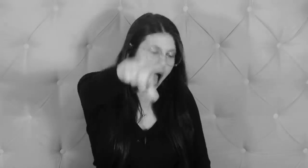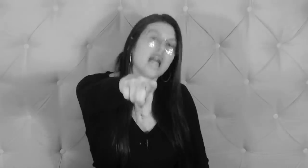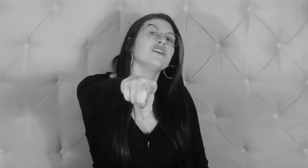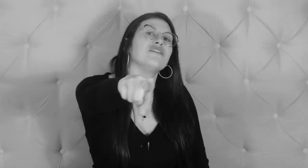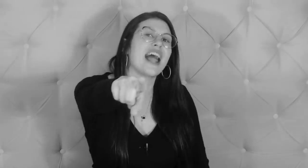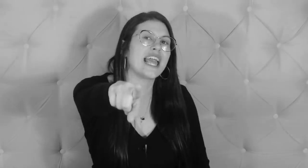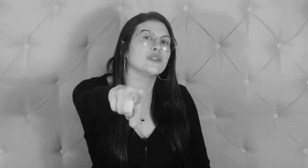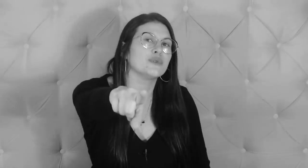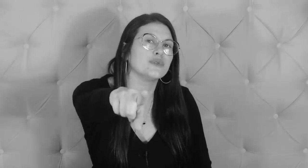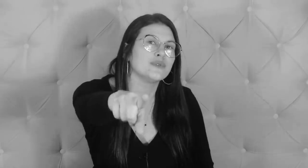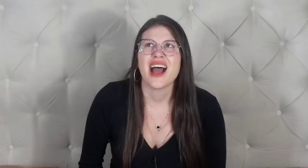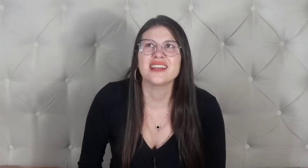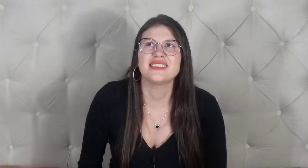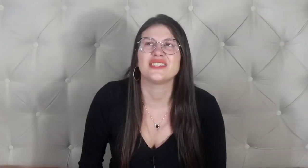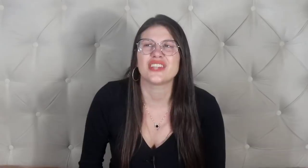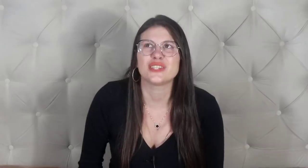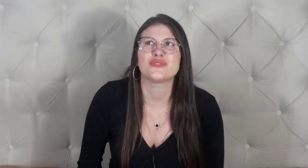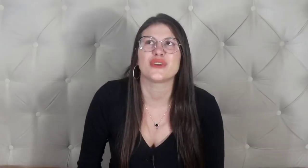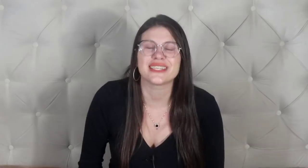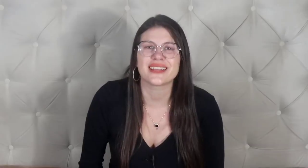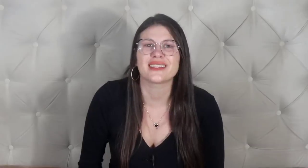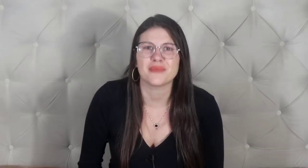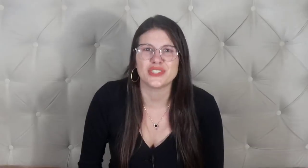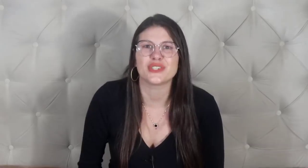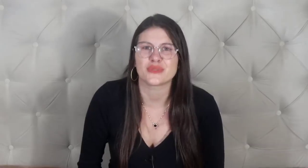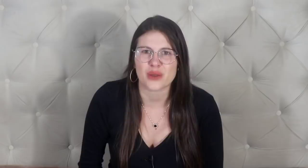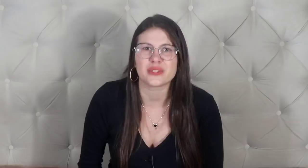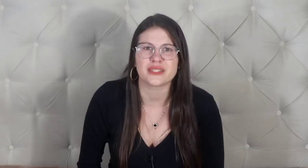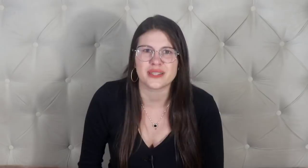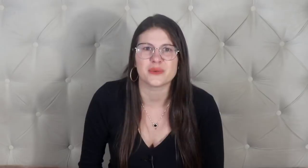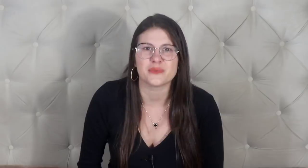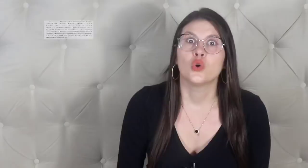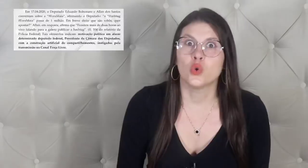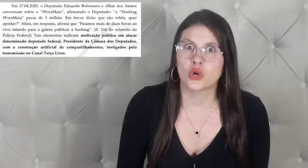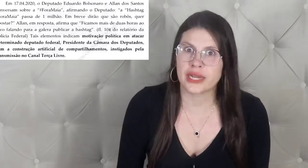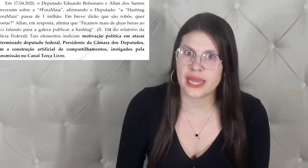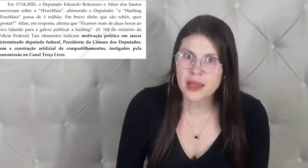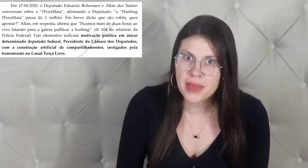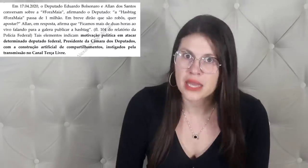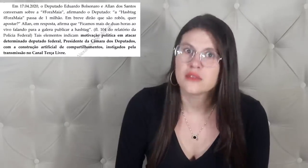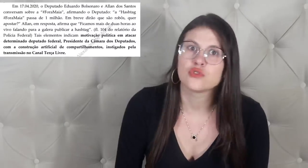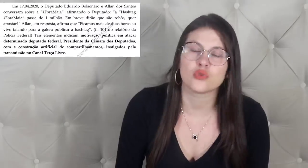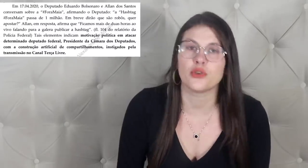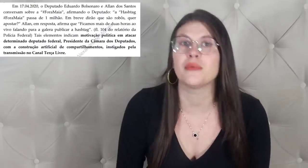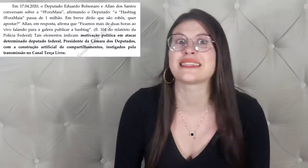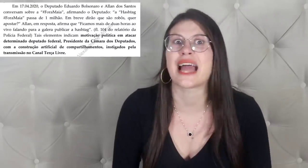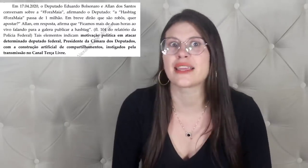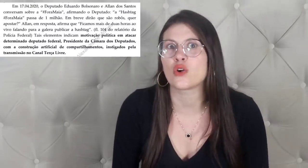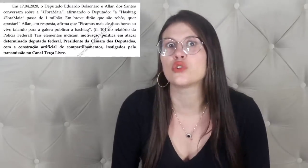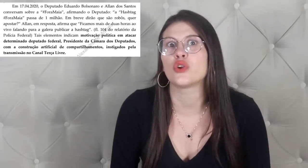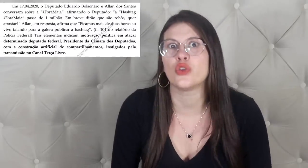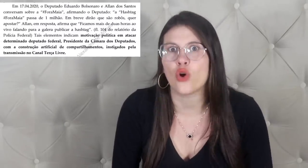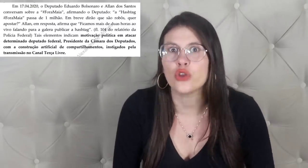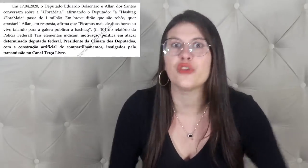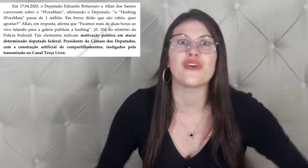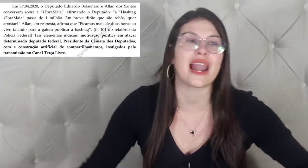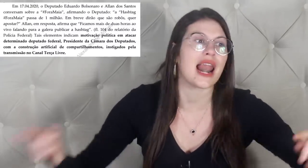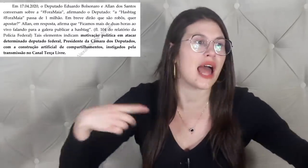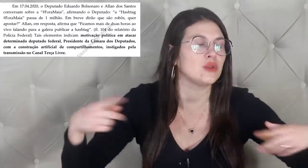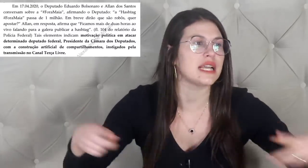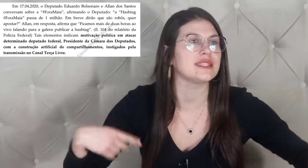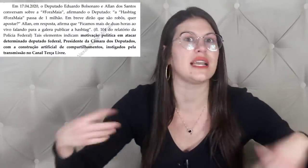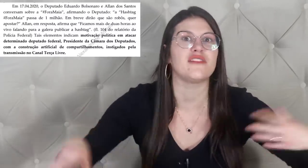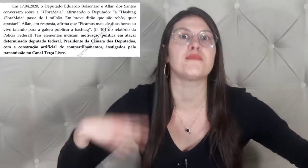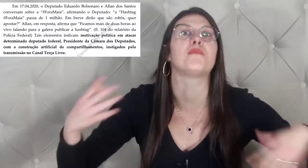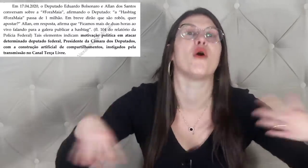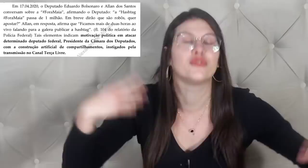Ha! Valendo! Assim, gente, foi exatamente isso que aconteceu. O crime? Subir uma tag contra o Nhonho e falar